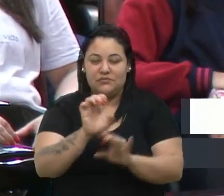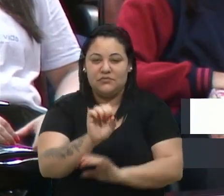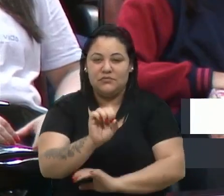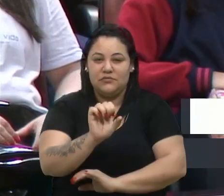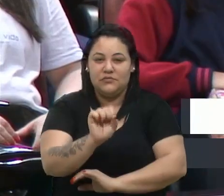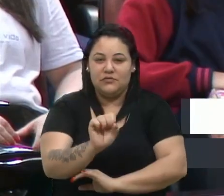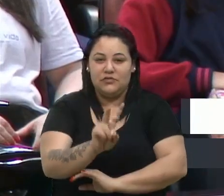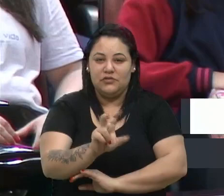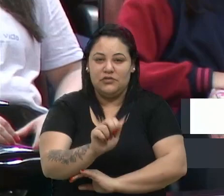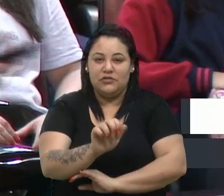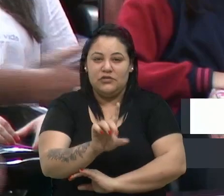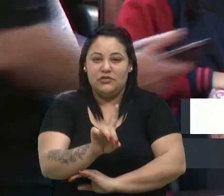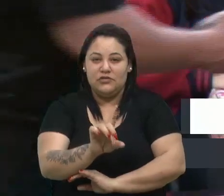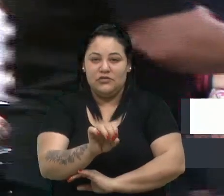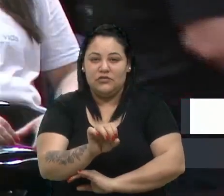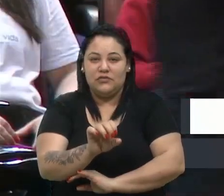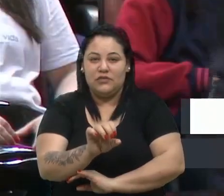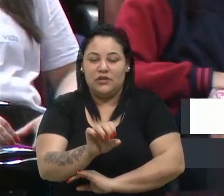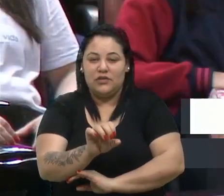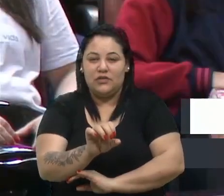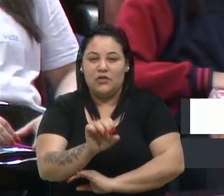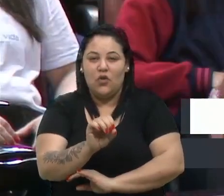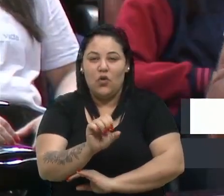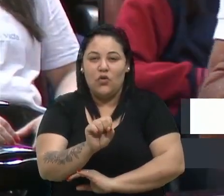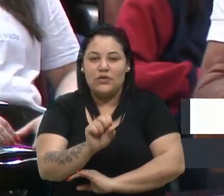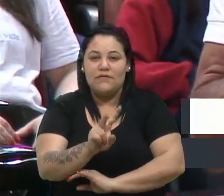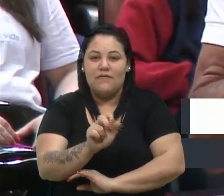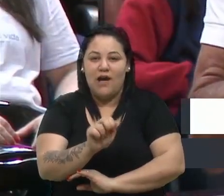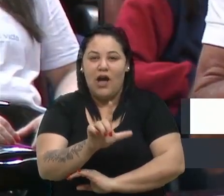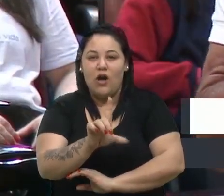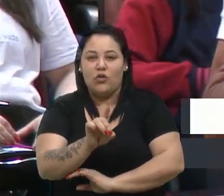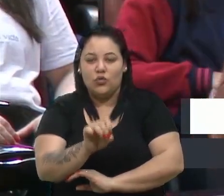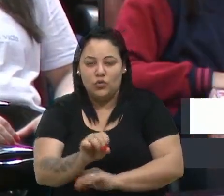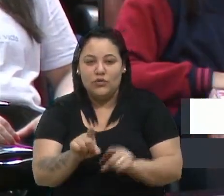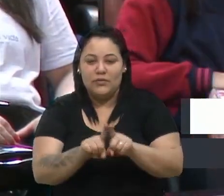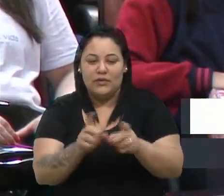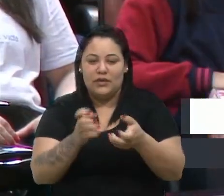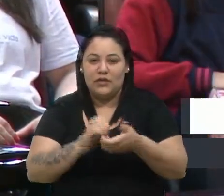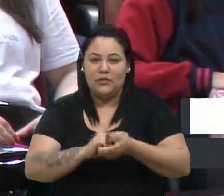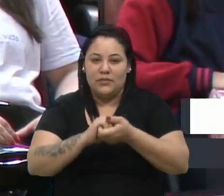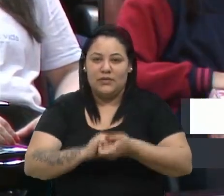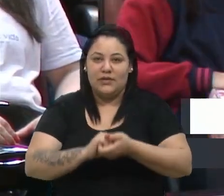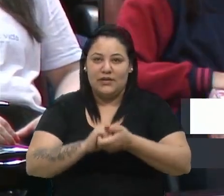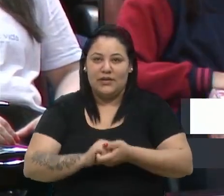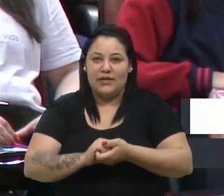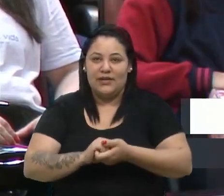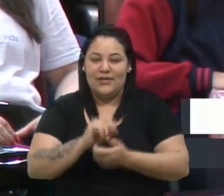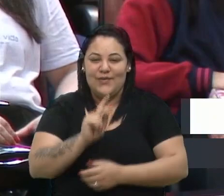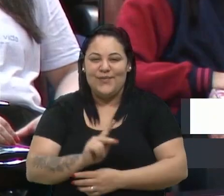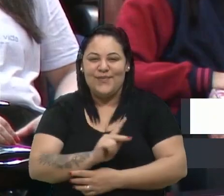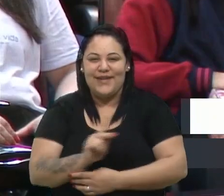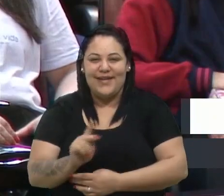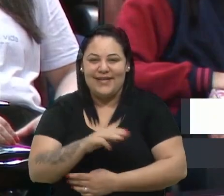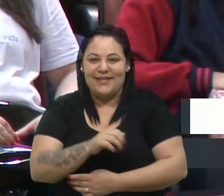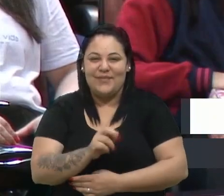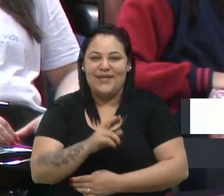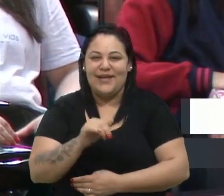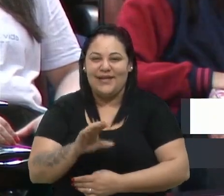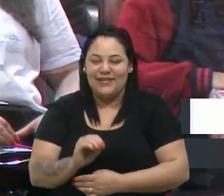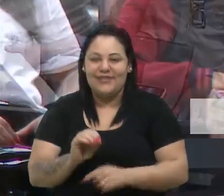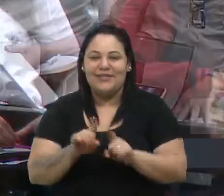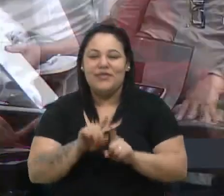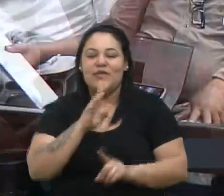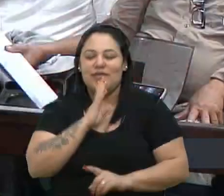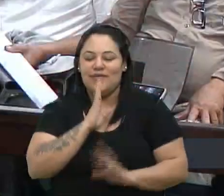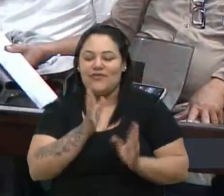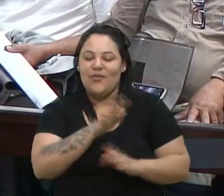qual nós era vizinho, né? Também quero cumprimentar o Padre Mário, grande Padre Mário, conhecido na